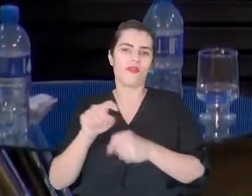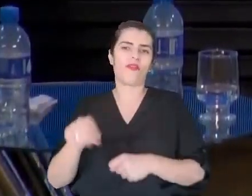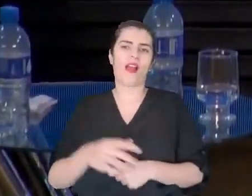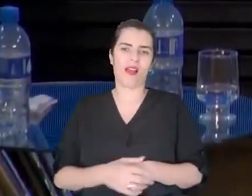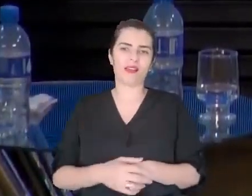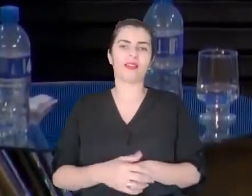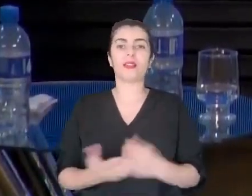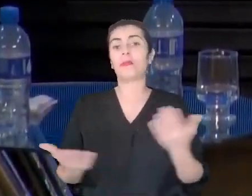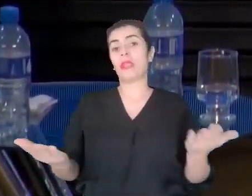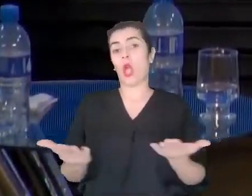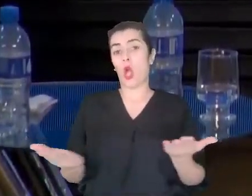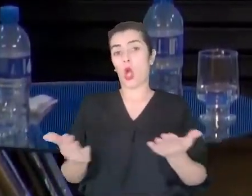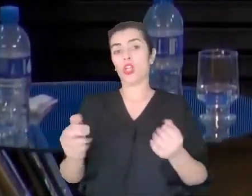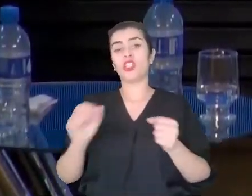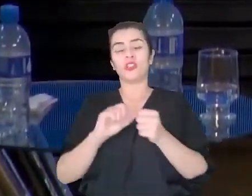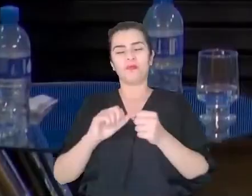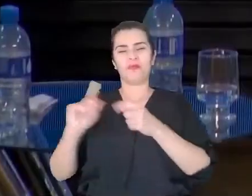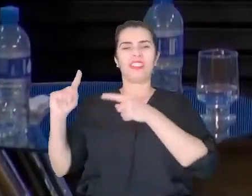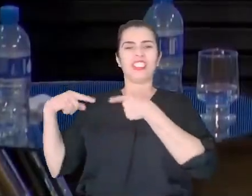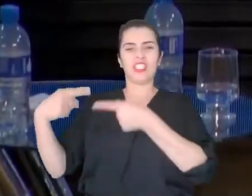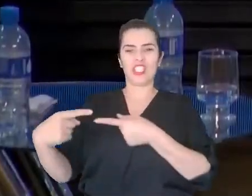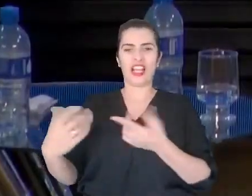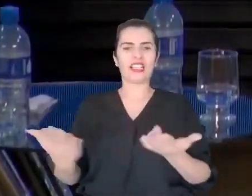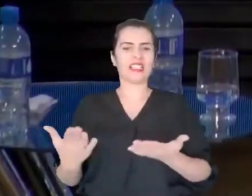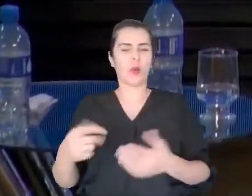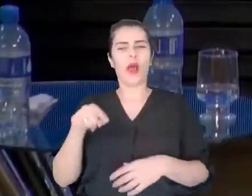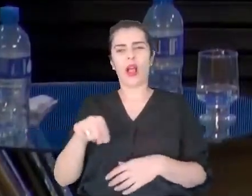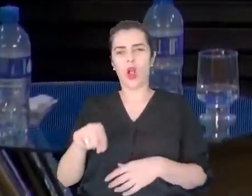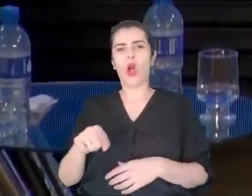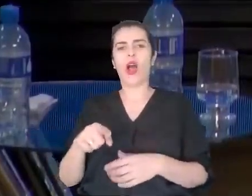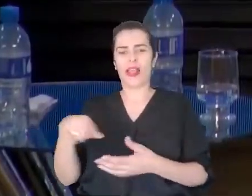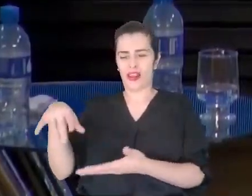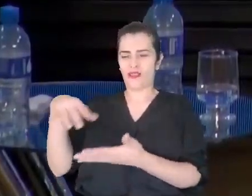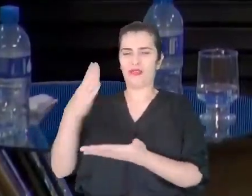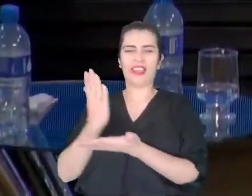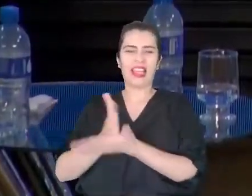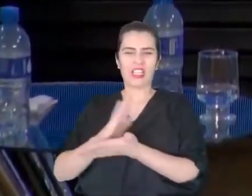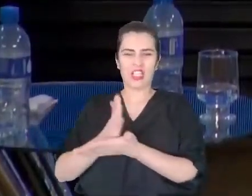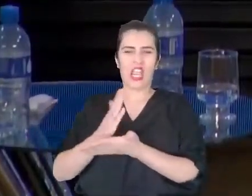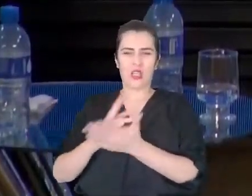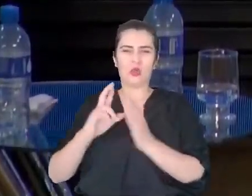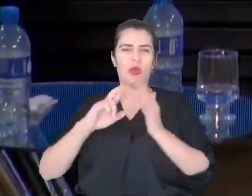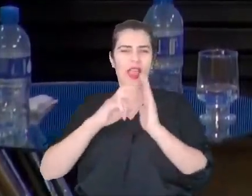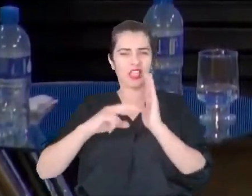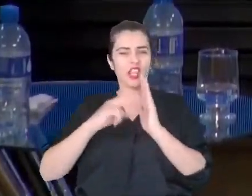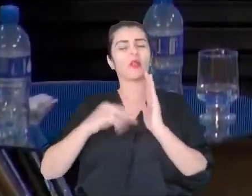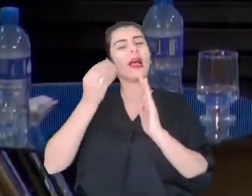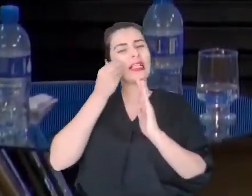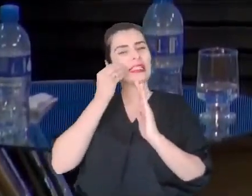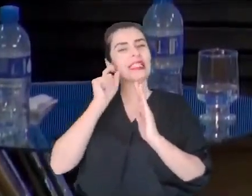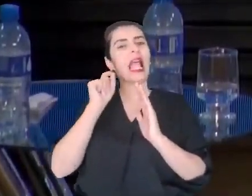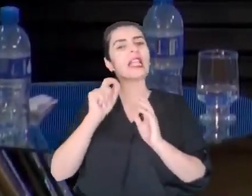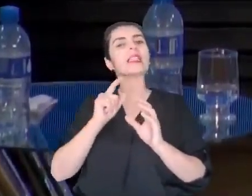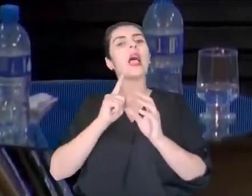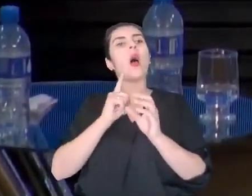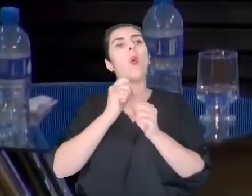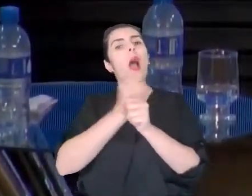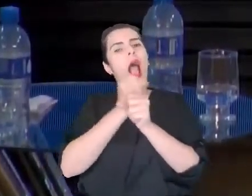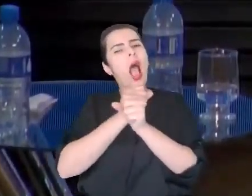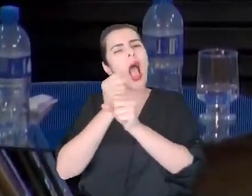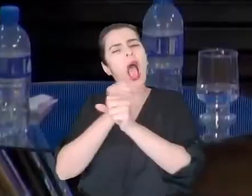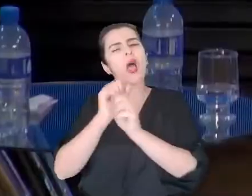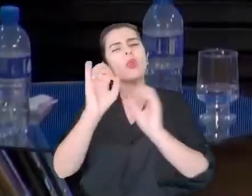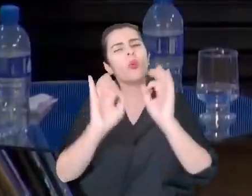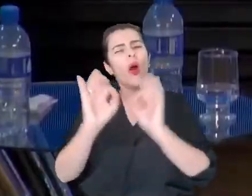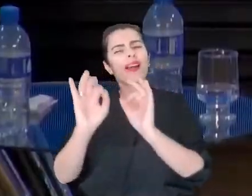né, a geração nossa de rejeito, a gente tenta sazonalizar ela ao longo do ano, mas, assim, nem sempre é